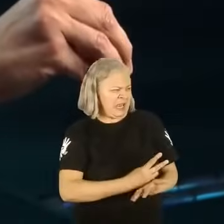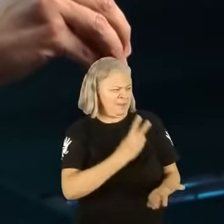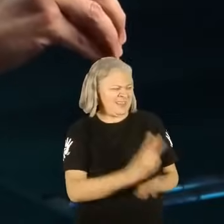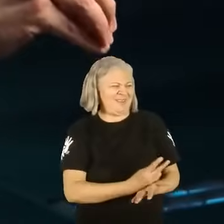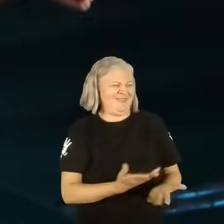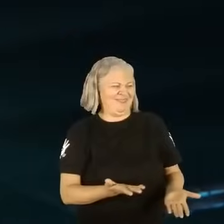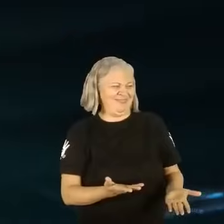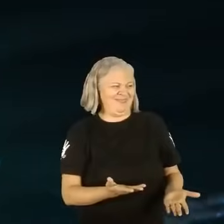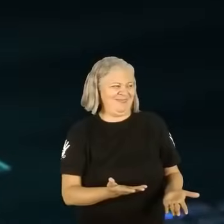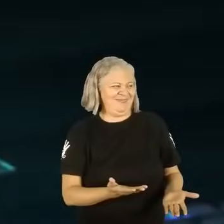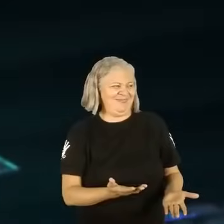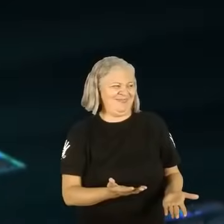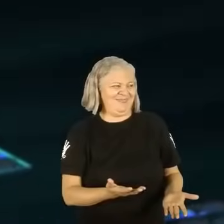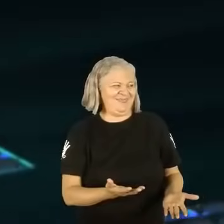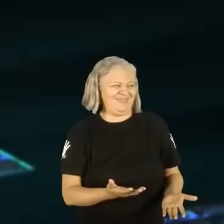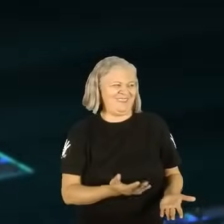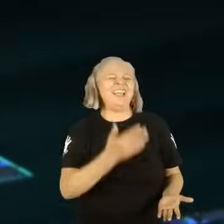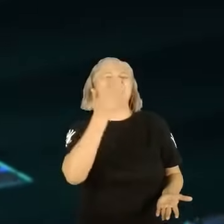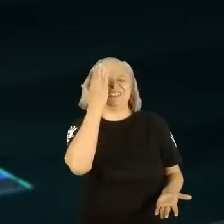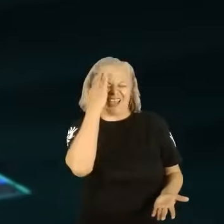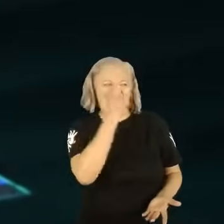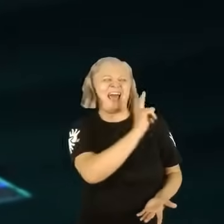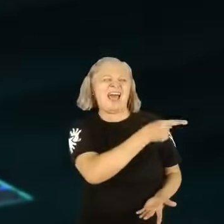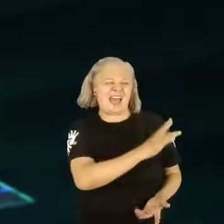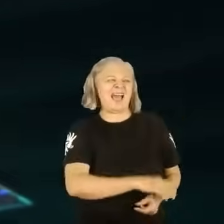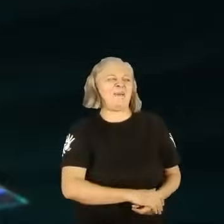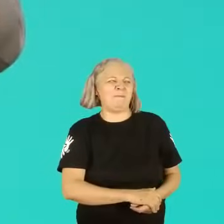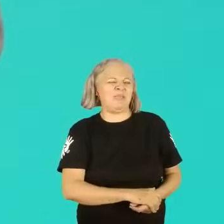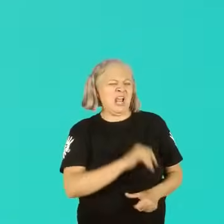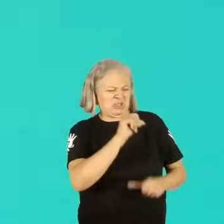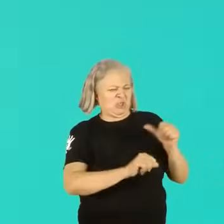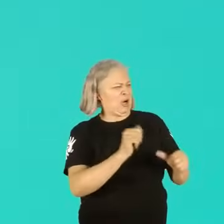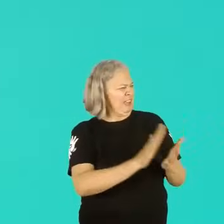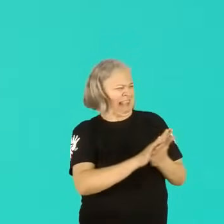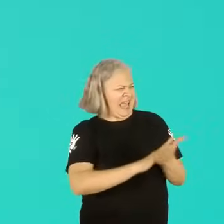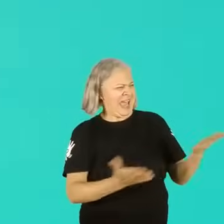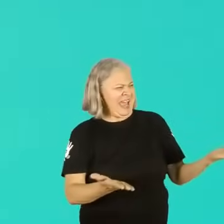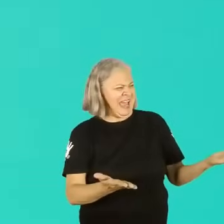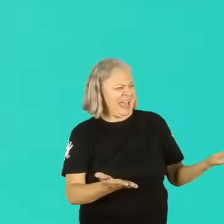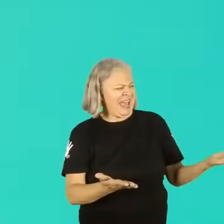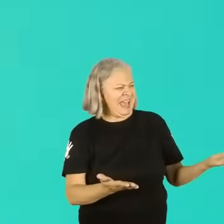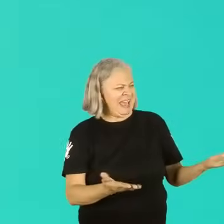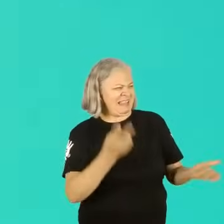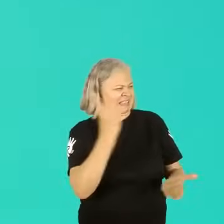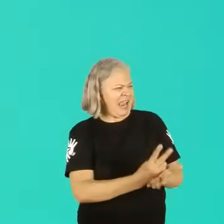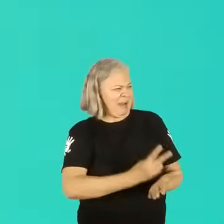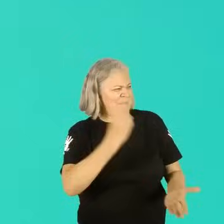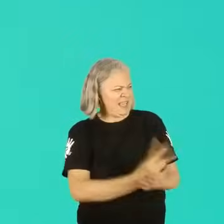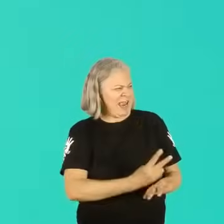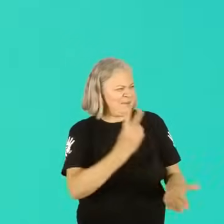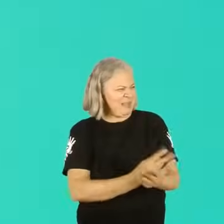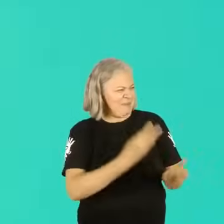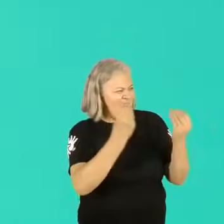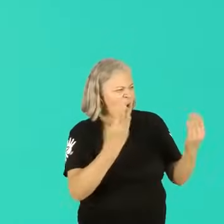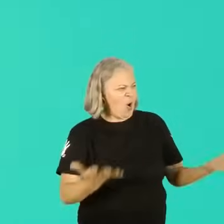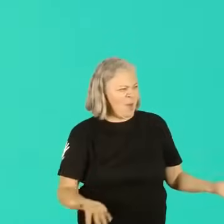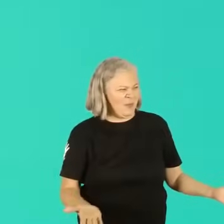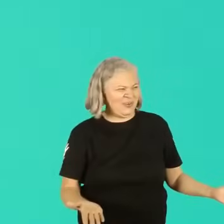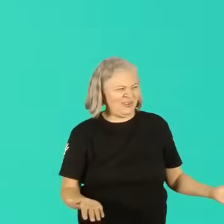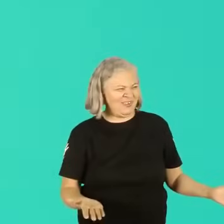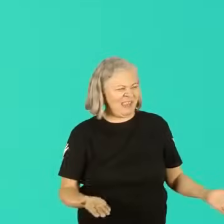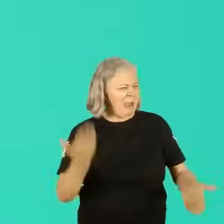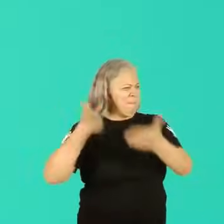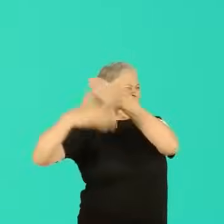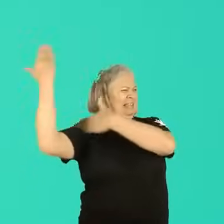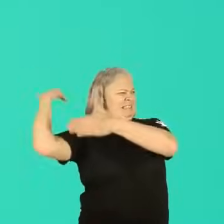básico, a irmã sabe exatamente se o black básico de hoje é o black básico